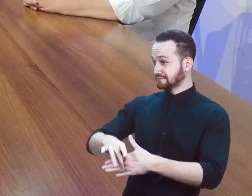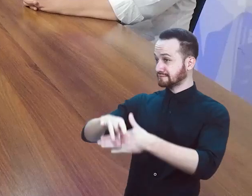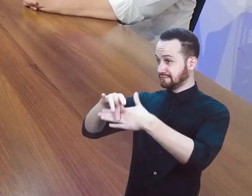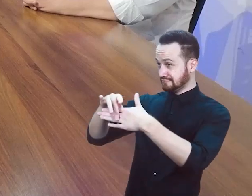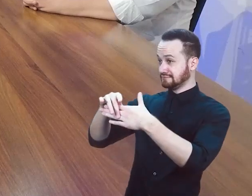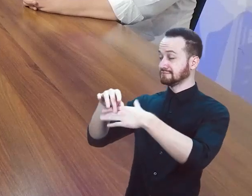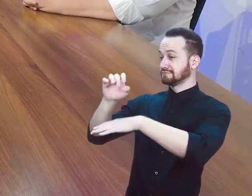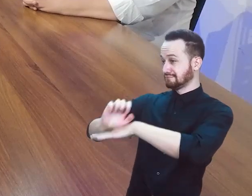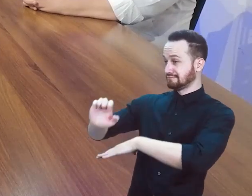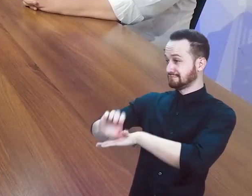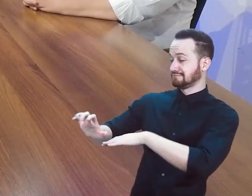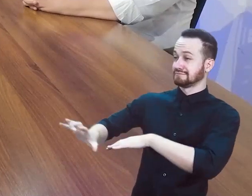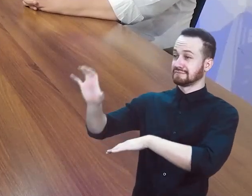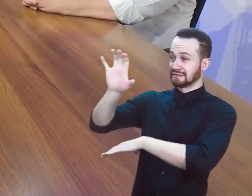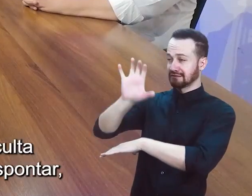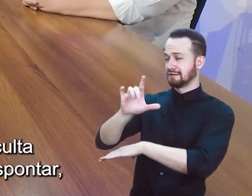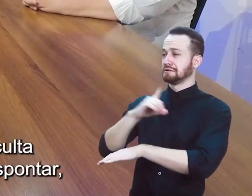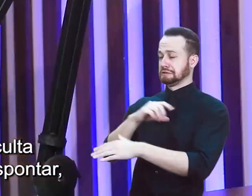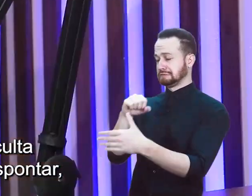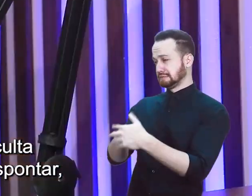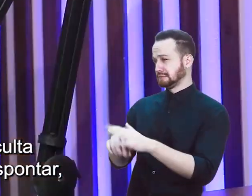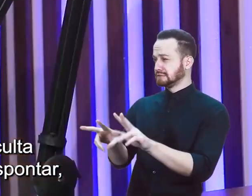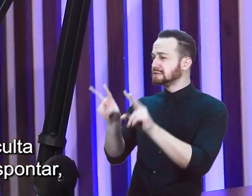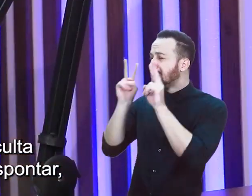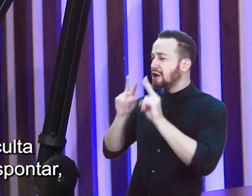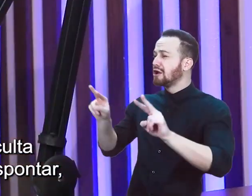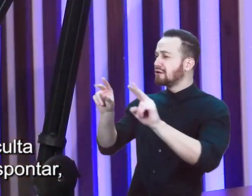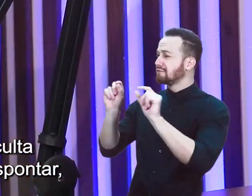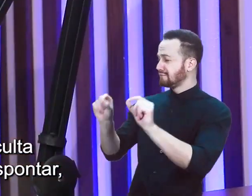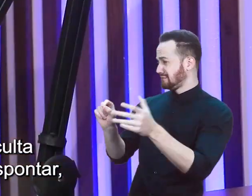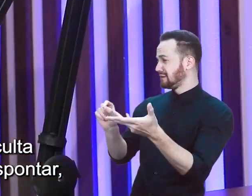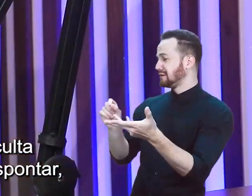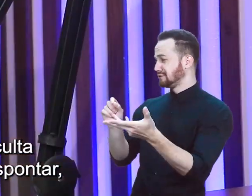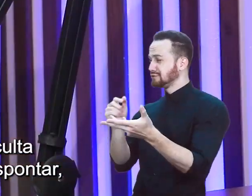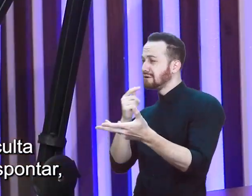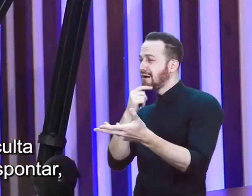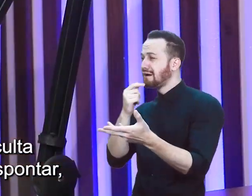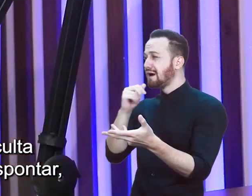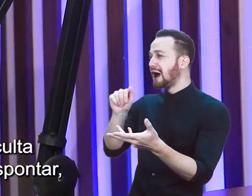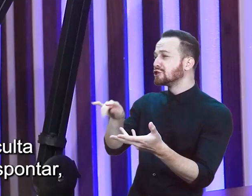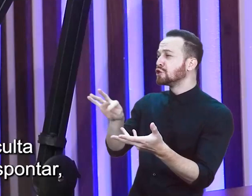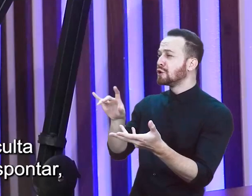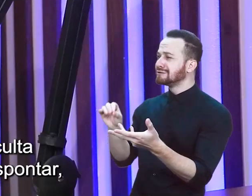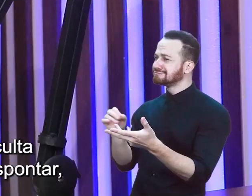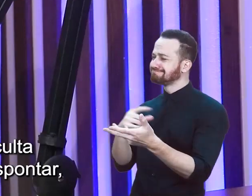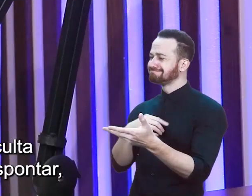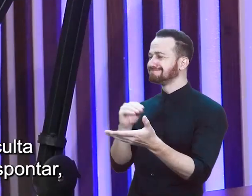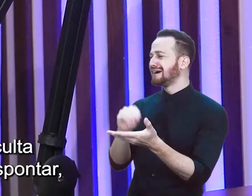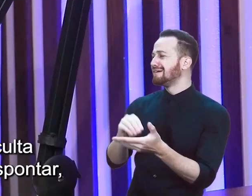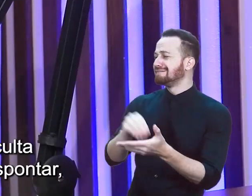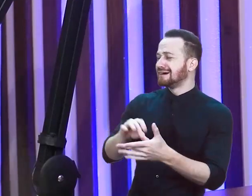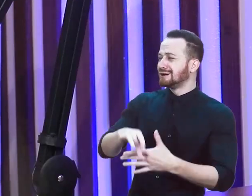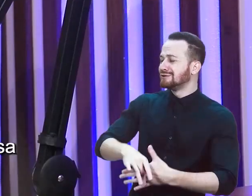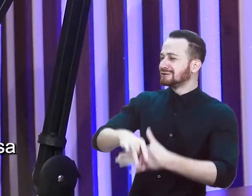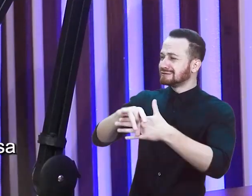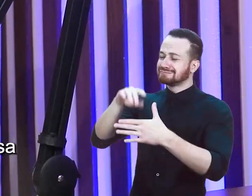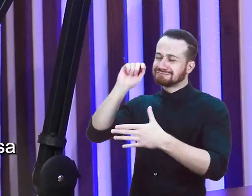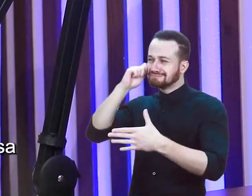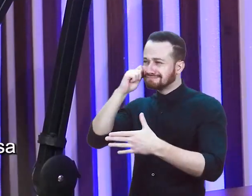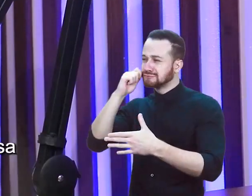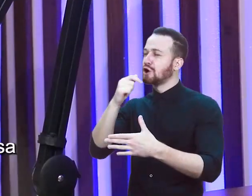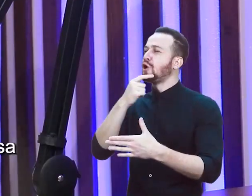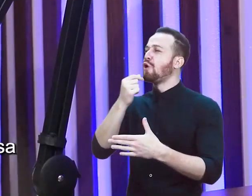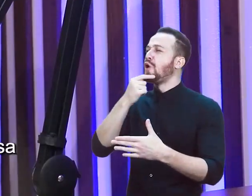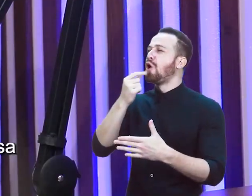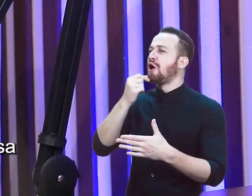nos estados, a gente tenta. Eu vejo, Antônio, que o que dificulta uma liderança negra brasileira despontar, por exemplo,